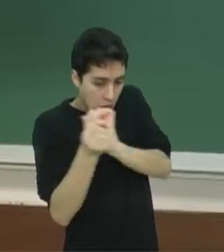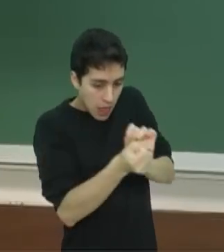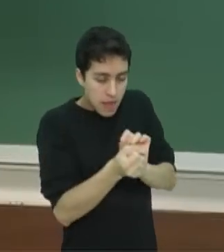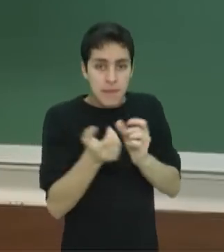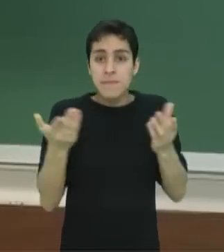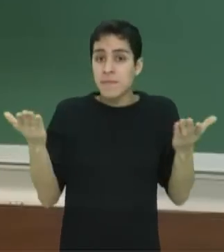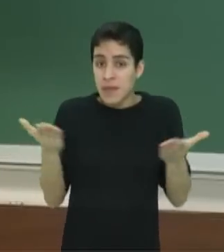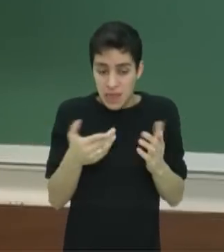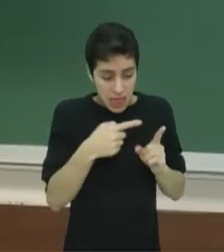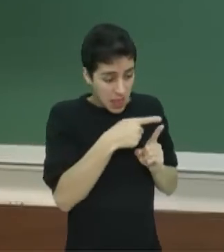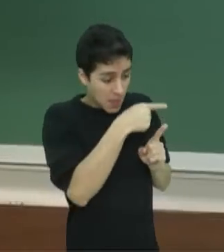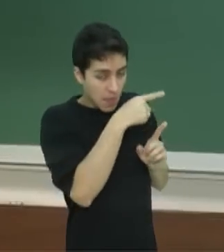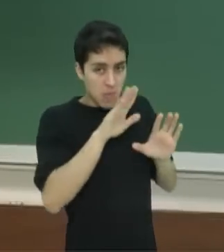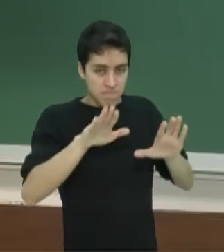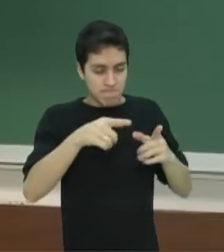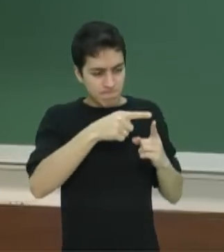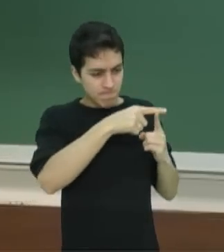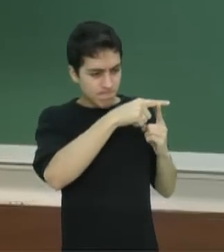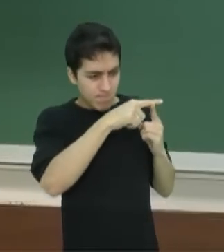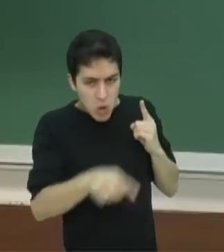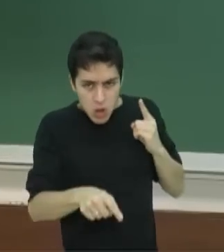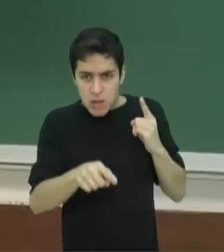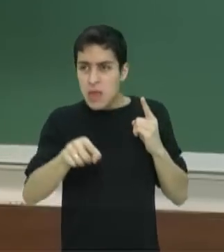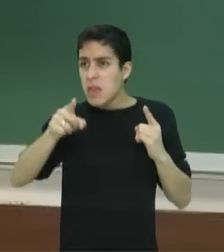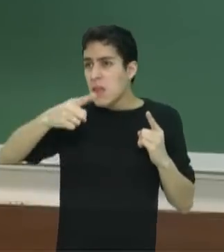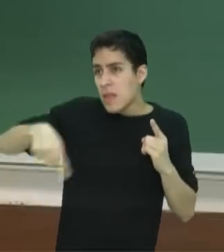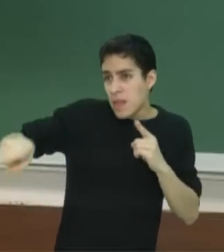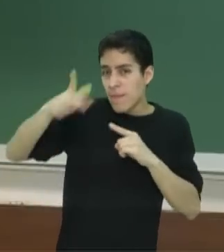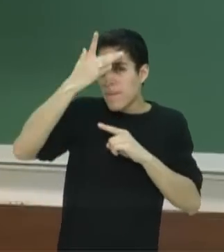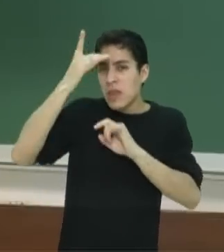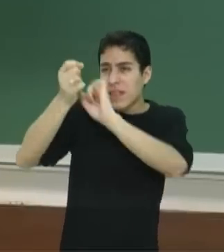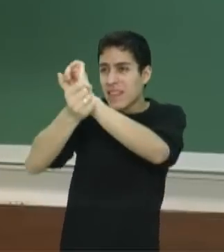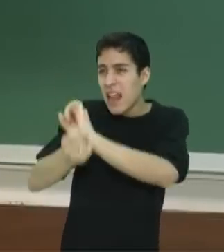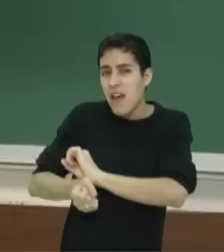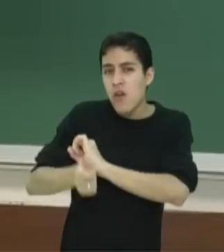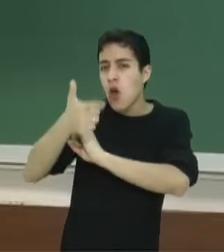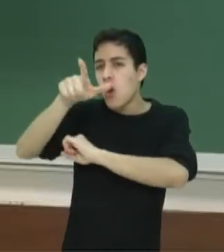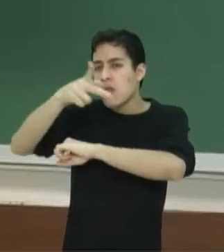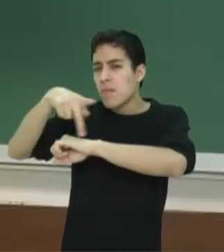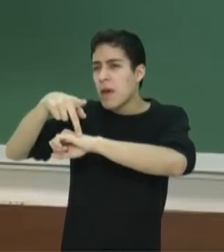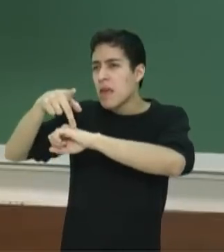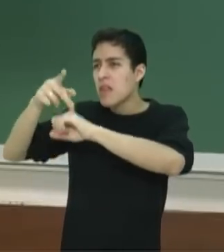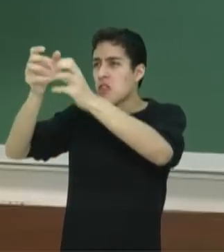essa proibição de escravizados vindo de outros países para o Brasil,